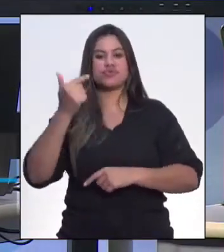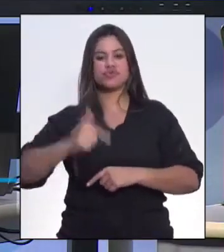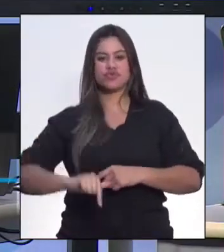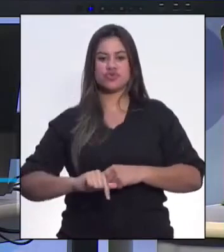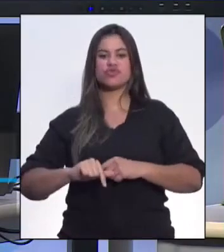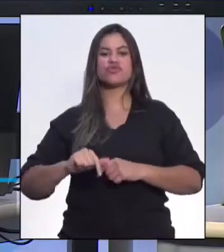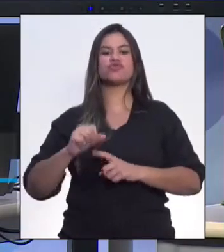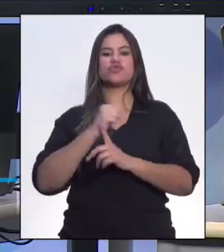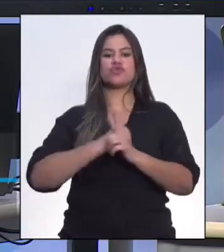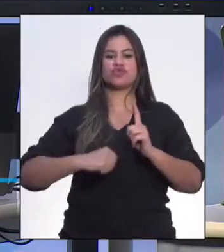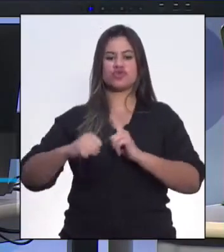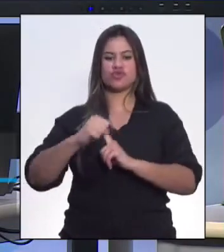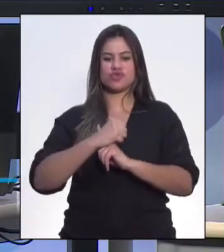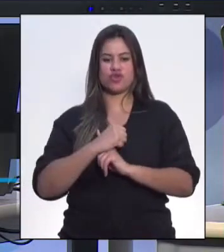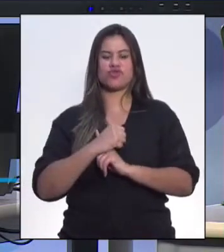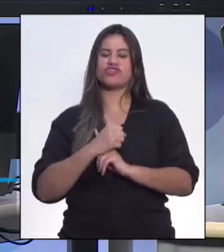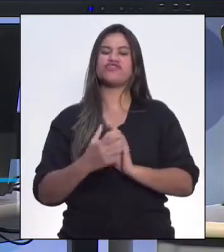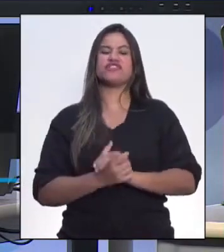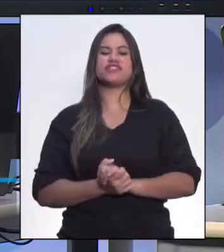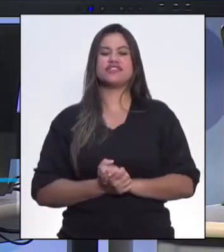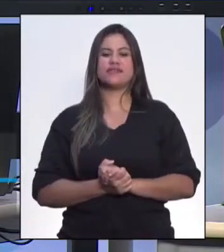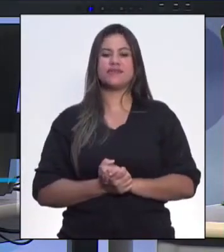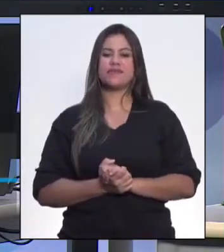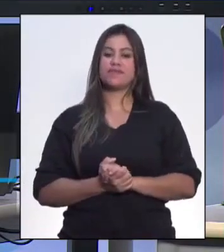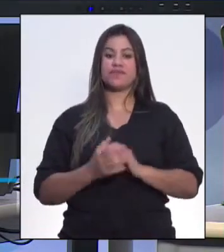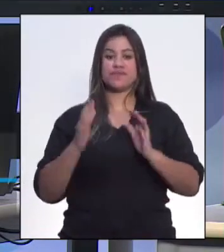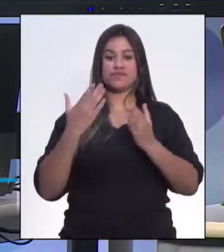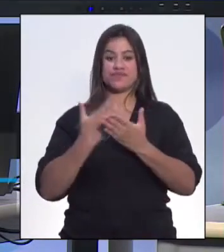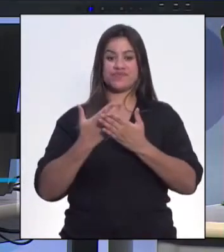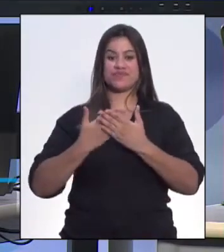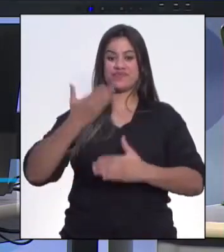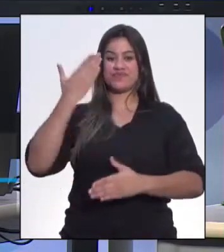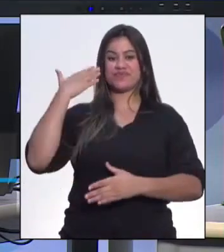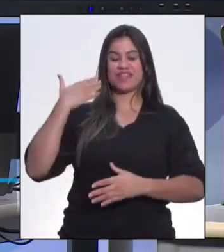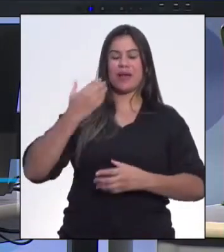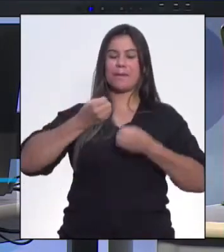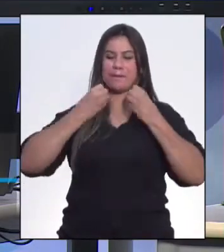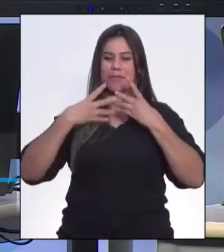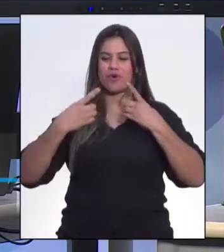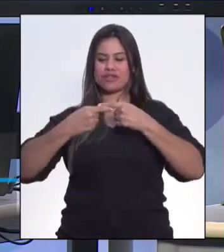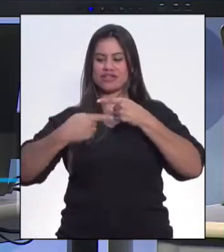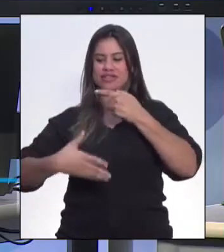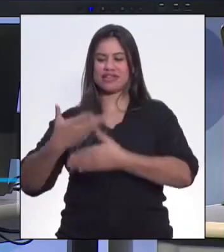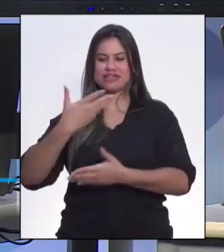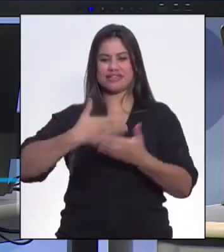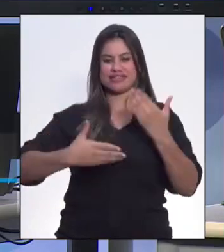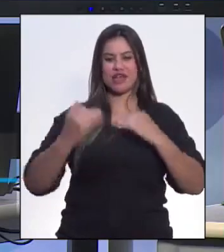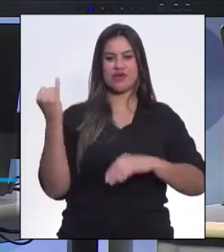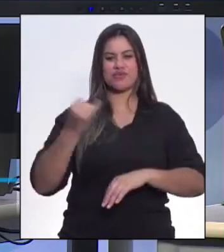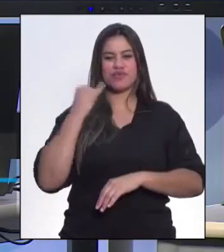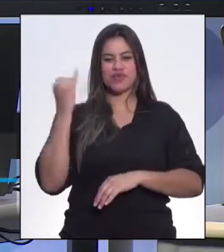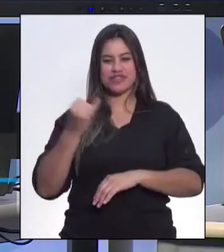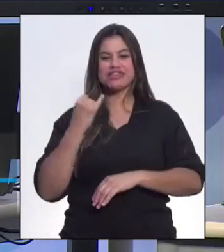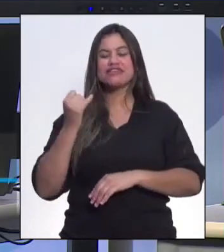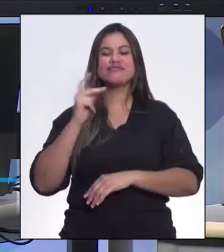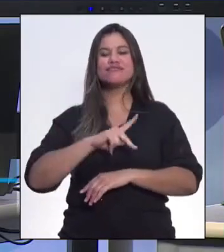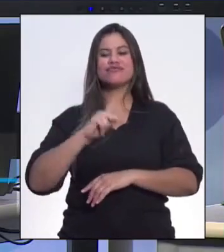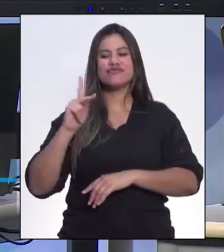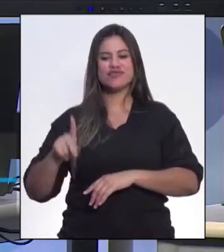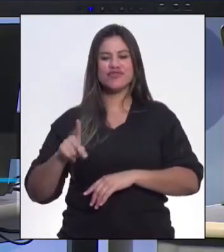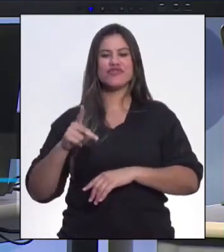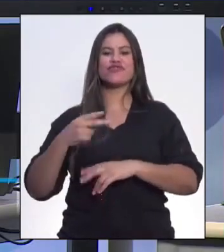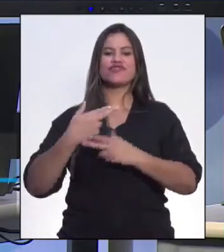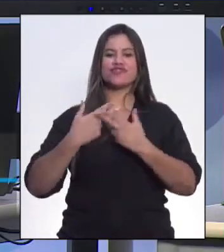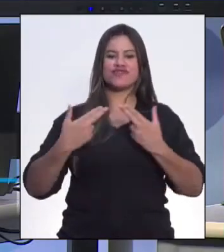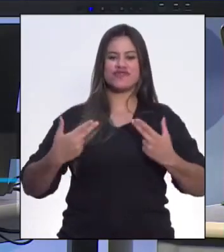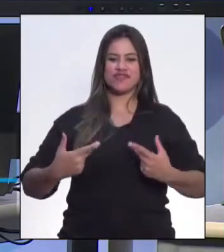de Sociologia. E a aula passada foi tão boa, a interação de vocês foi tão importante, tanto os professores com suas